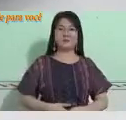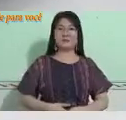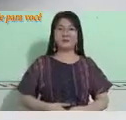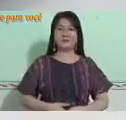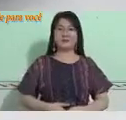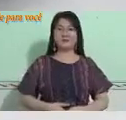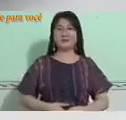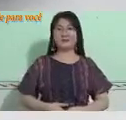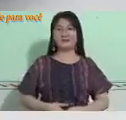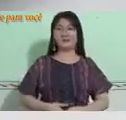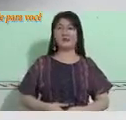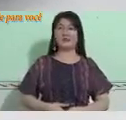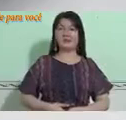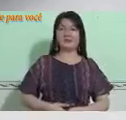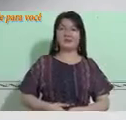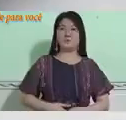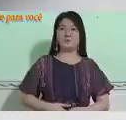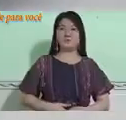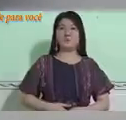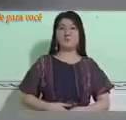consumo de substâncias estimulantes,